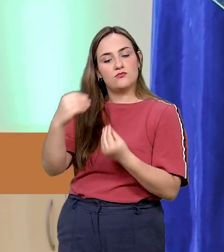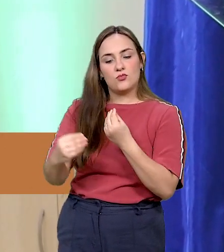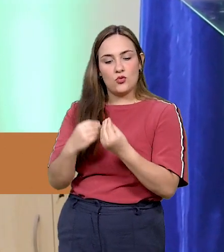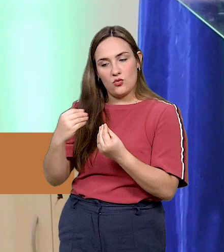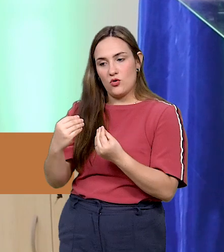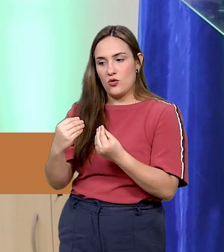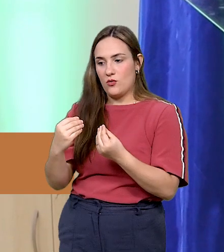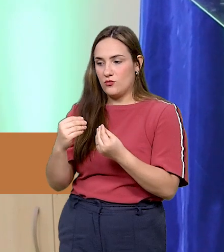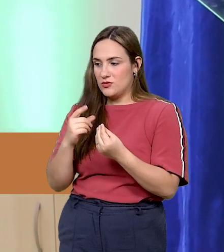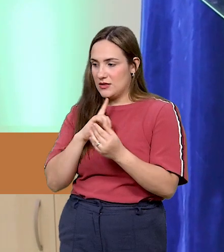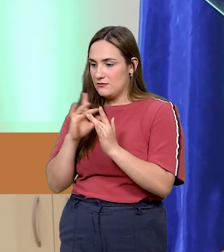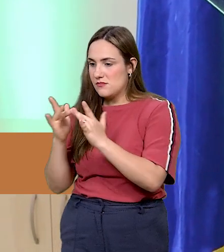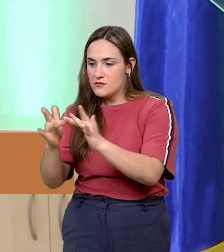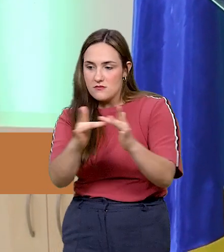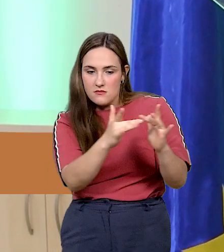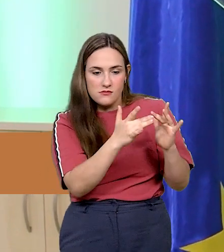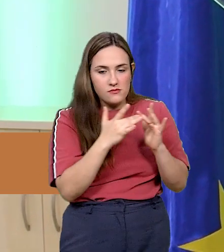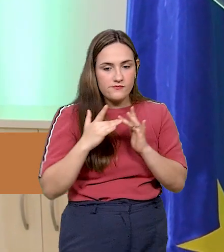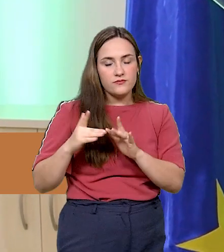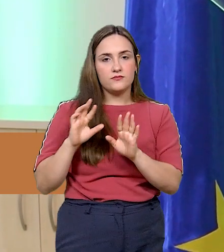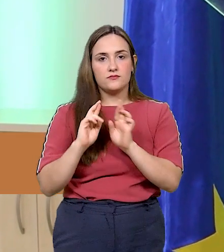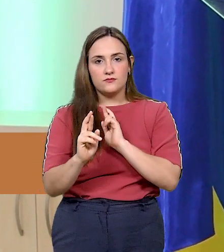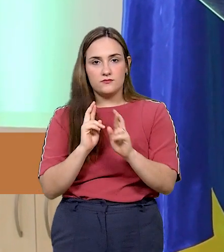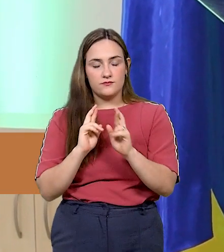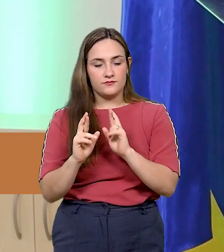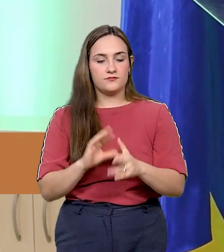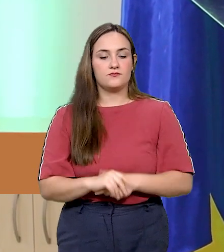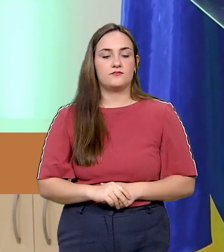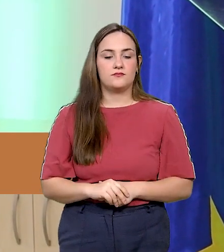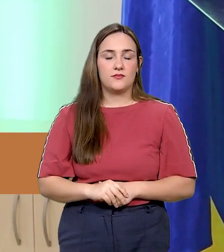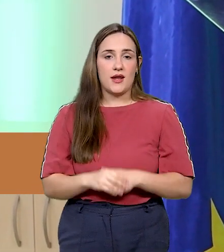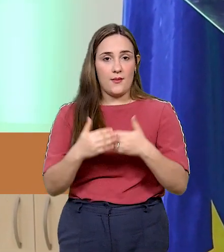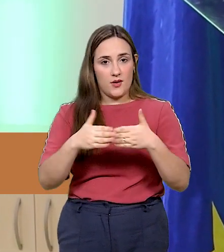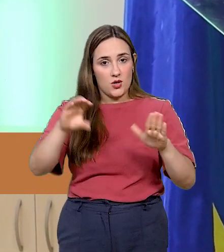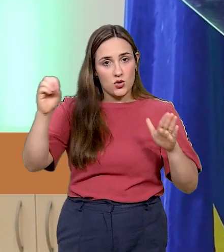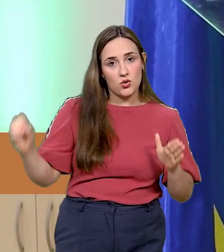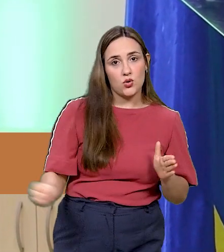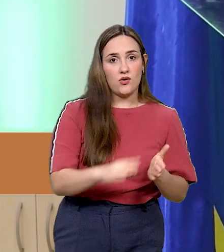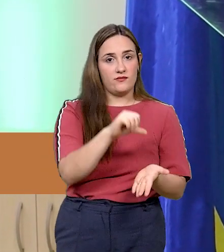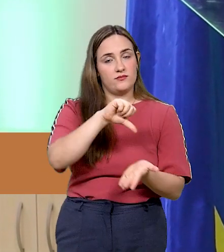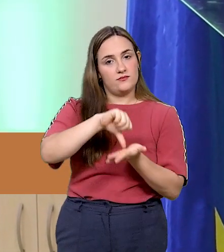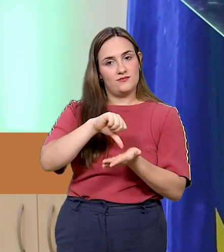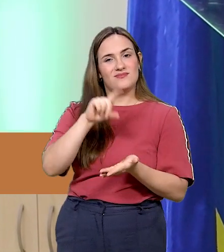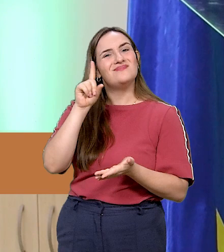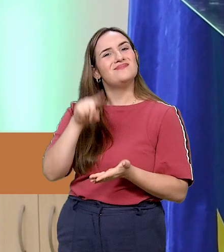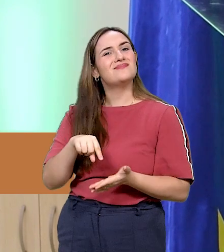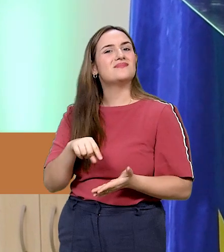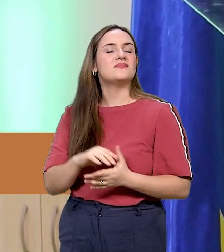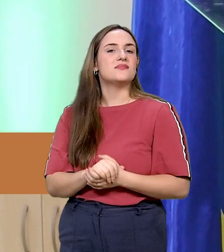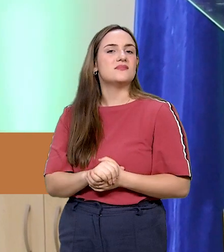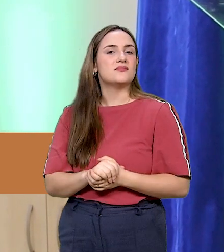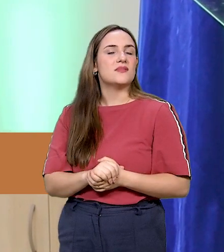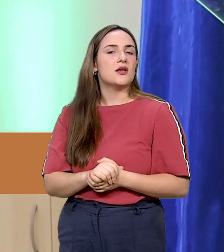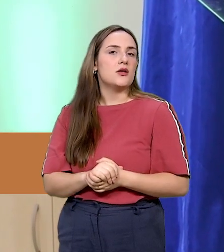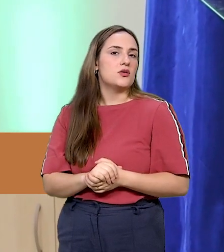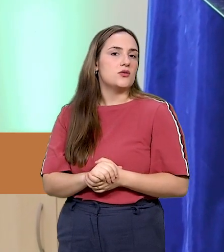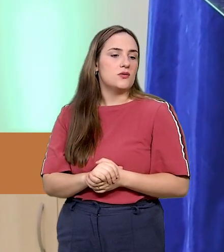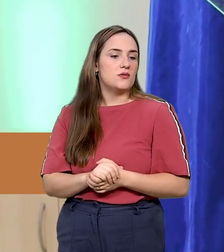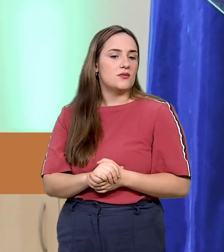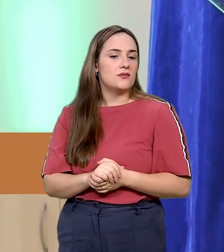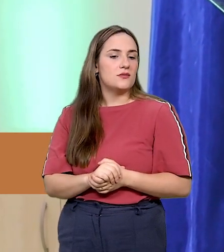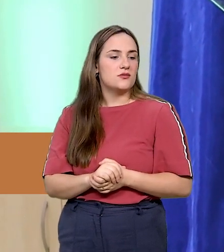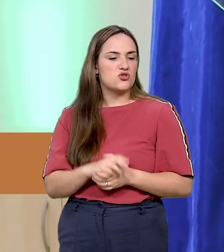interconexão. A inauguração dessa nova sede é mais do que a abertura das portas